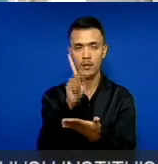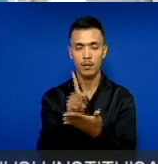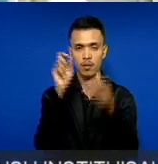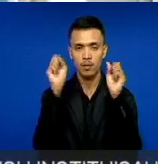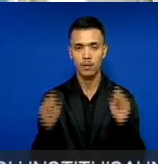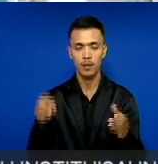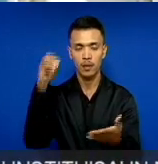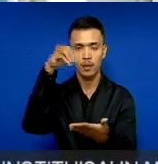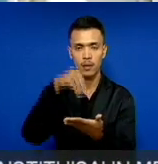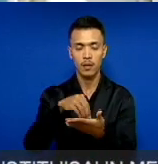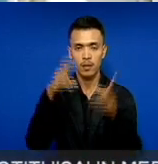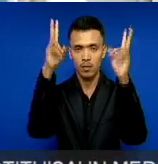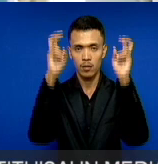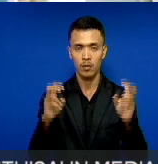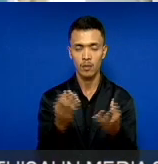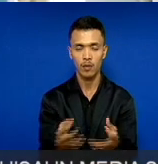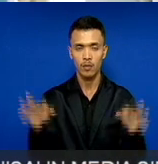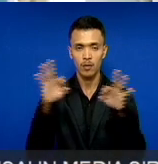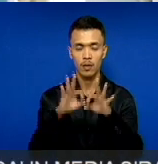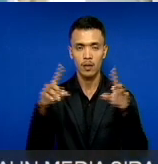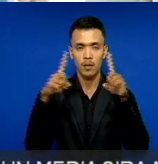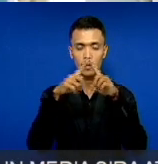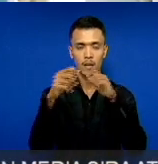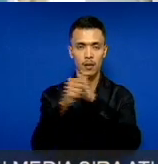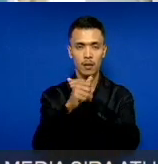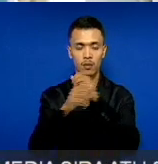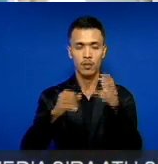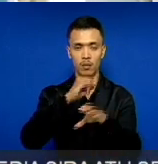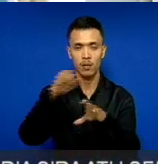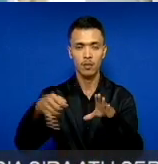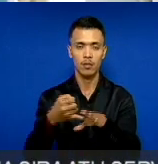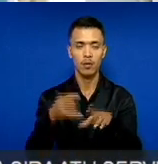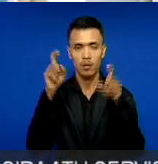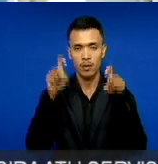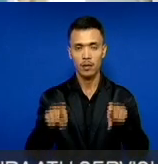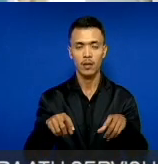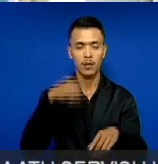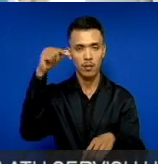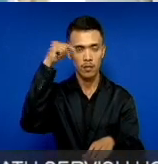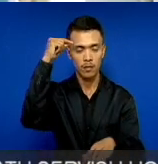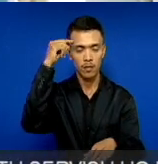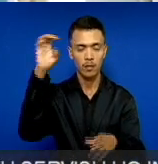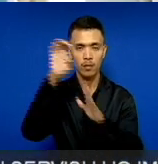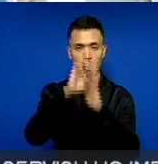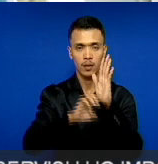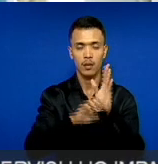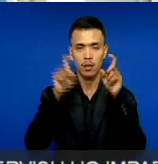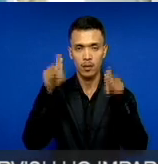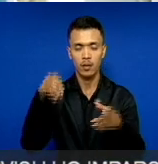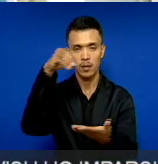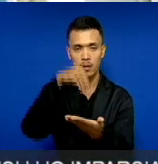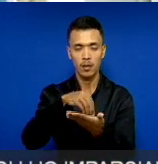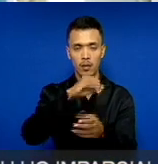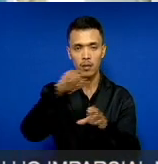coloca tópico importante para assunto inclusão. Para mim, merece Duni, Liliu Governo, o Estado merece a coloca